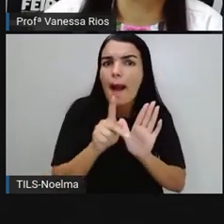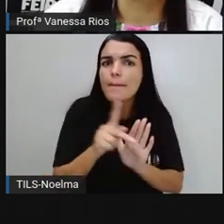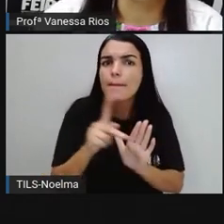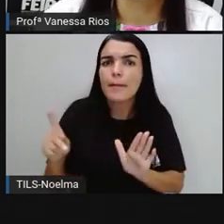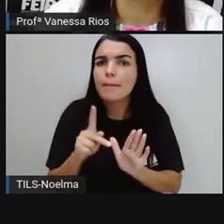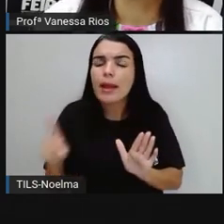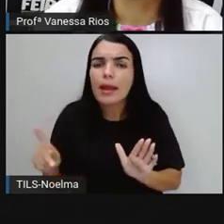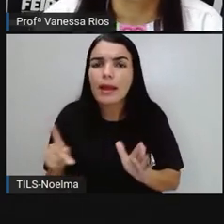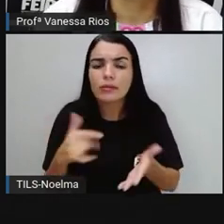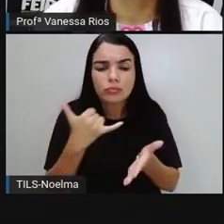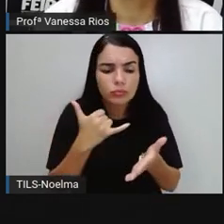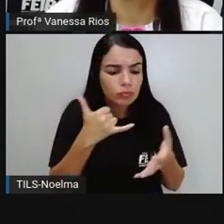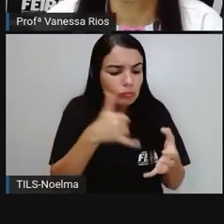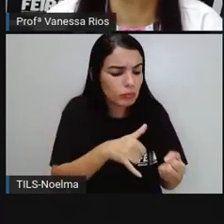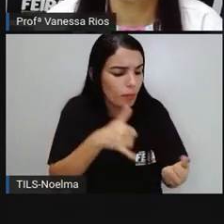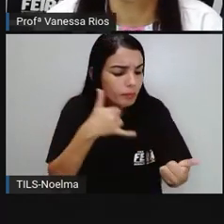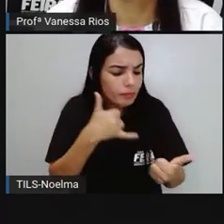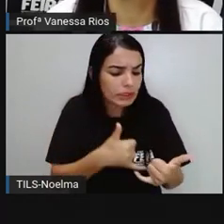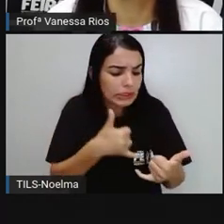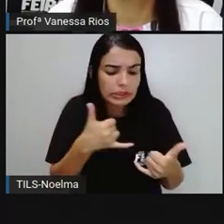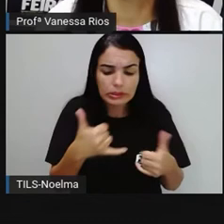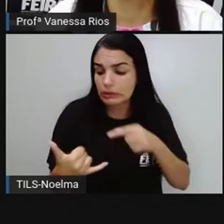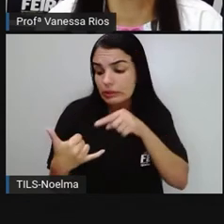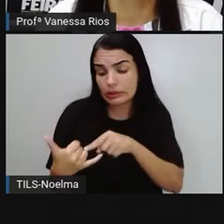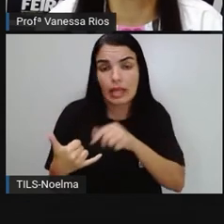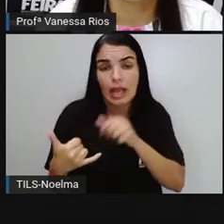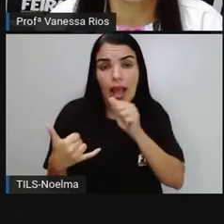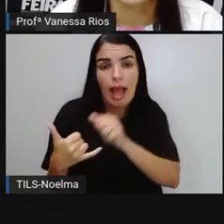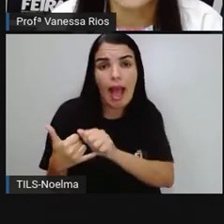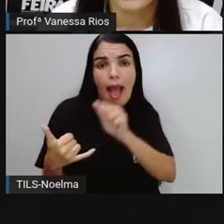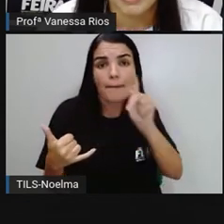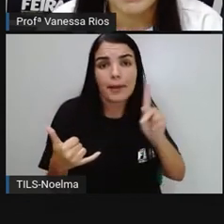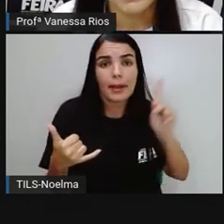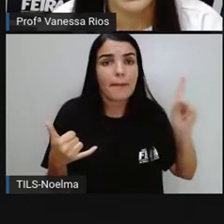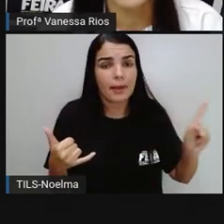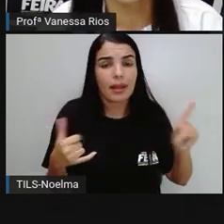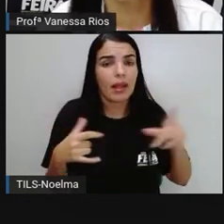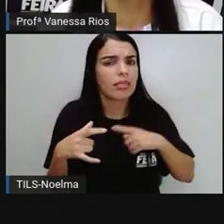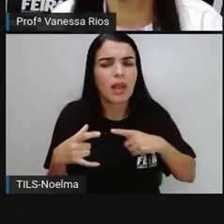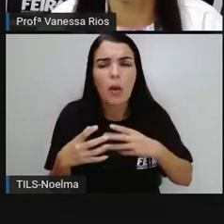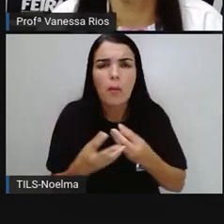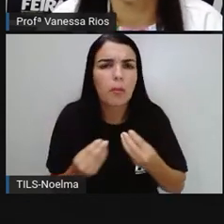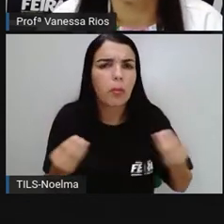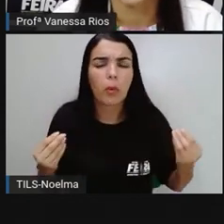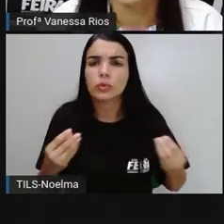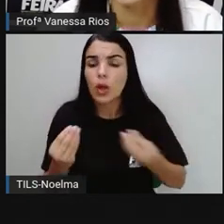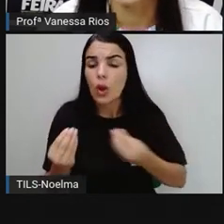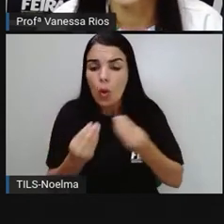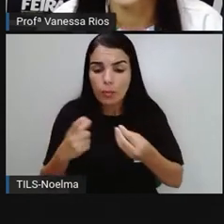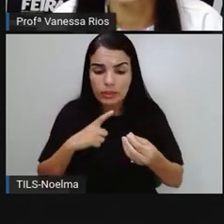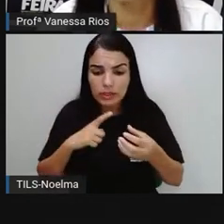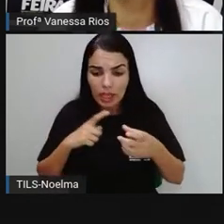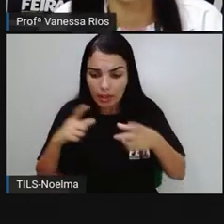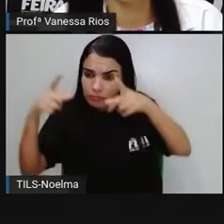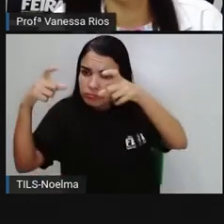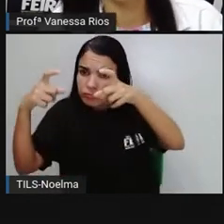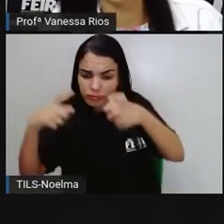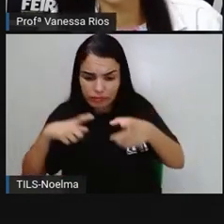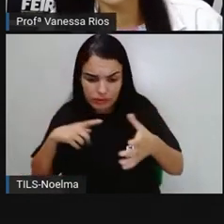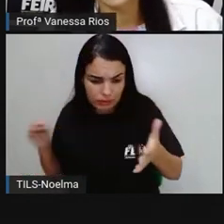da internet, através da observação de mapas impressos no papel ou então observados num livro,